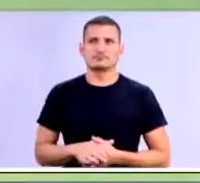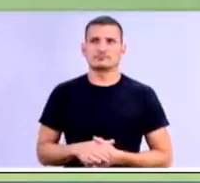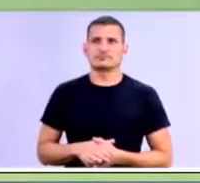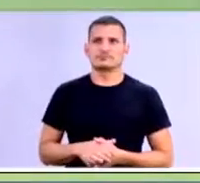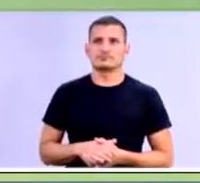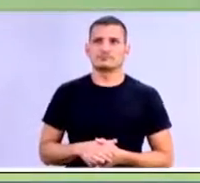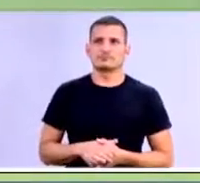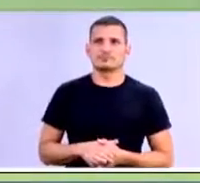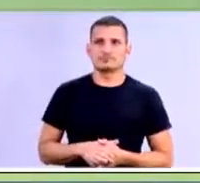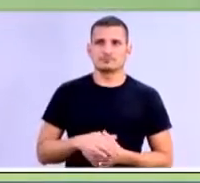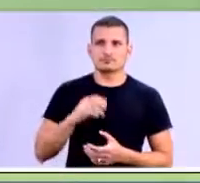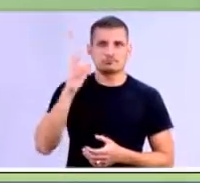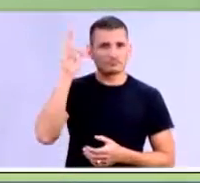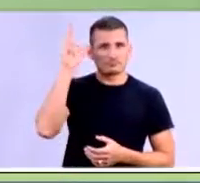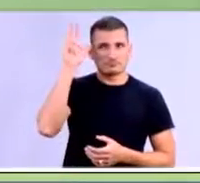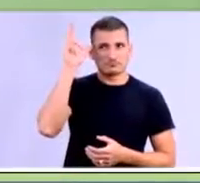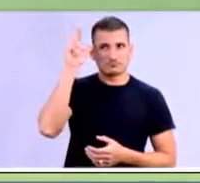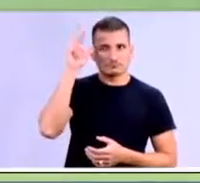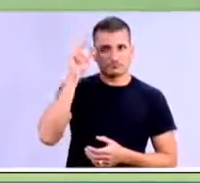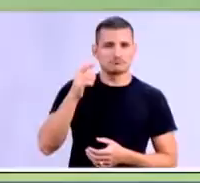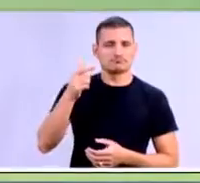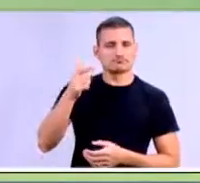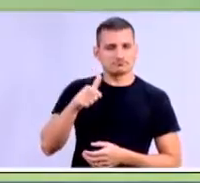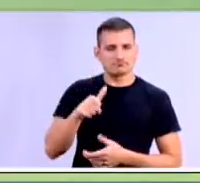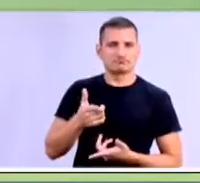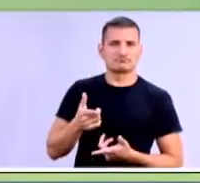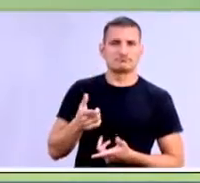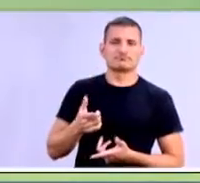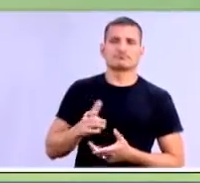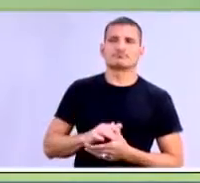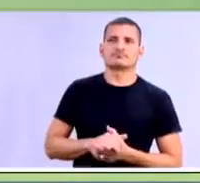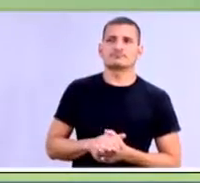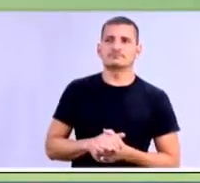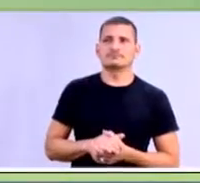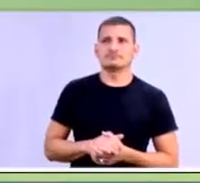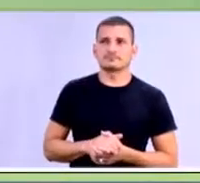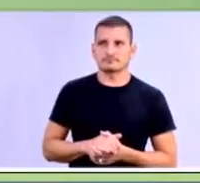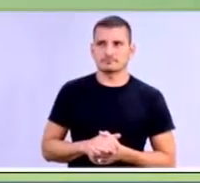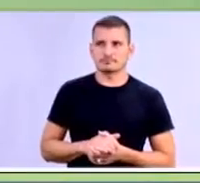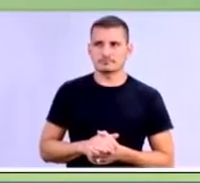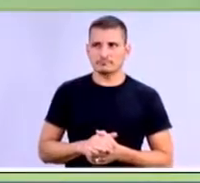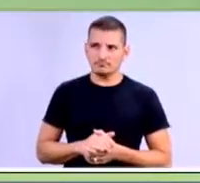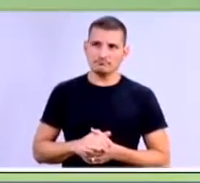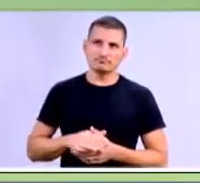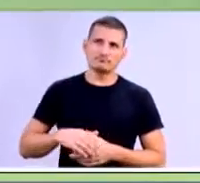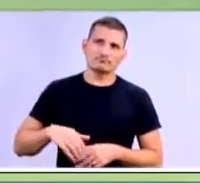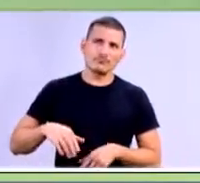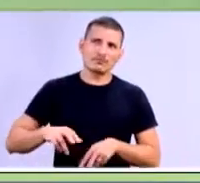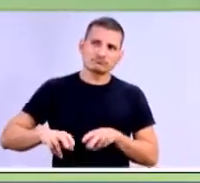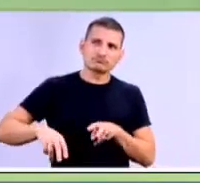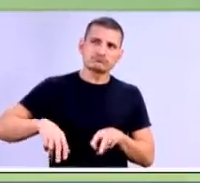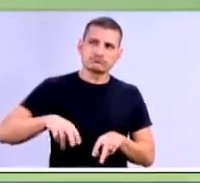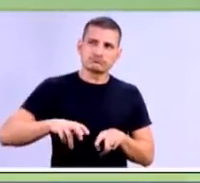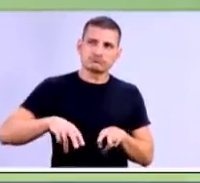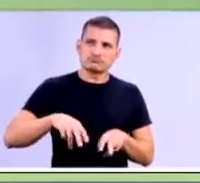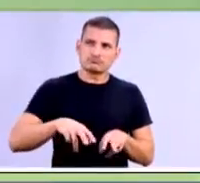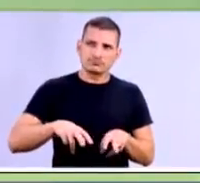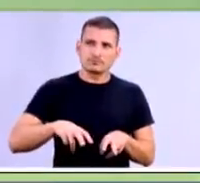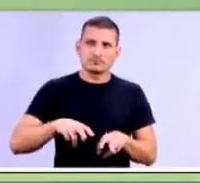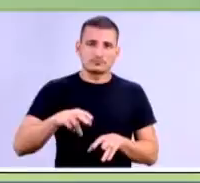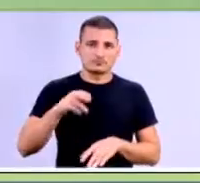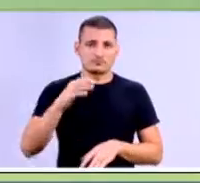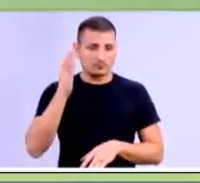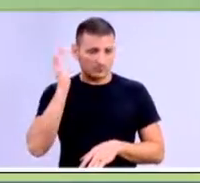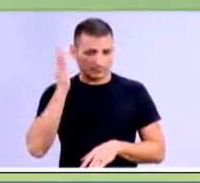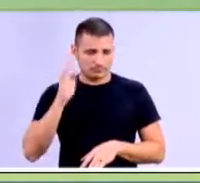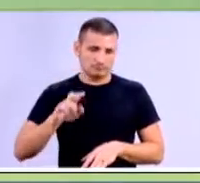O cavalo pilheriou de novo e a coisa ficou por isso. Logo adiante, porém, o burro tropica,